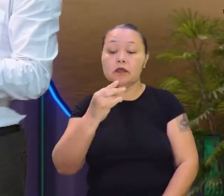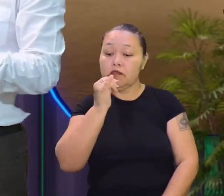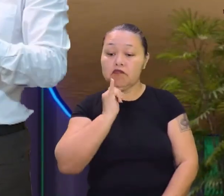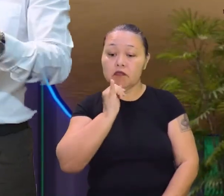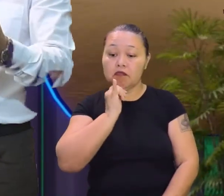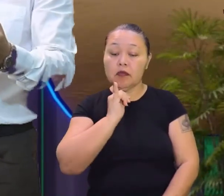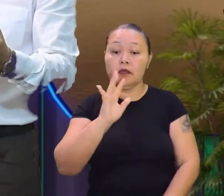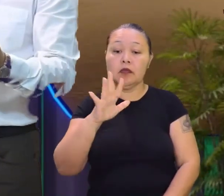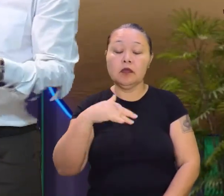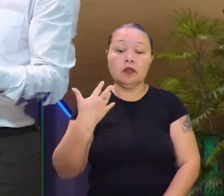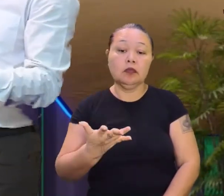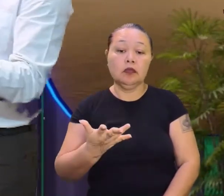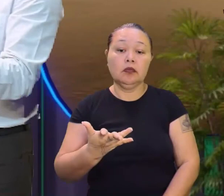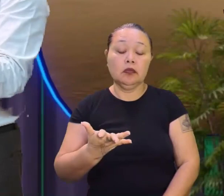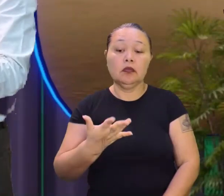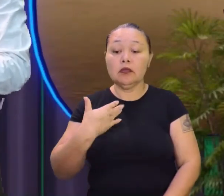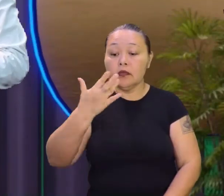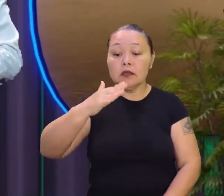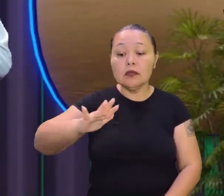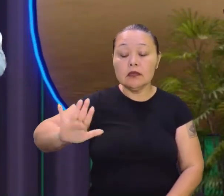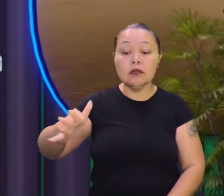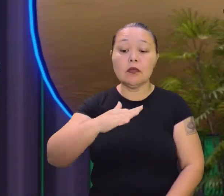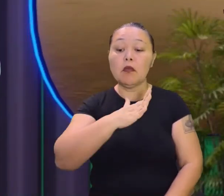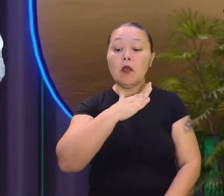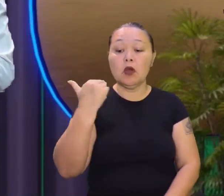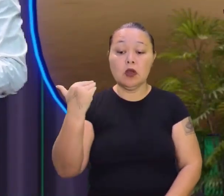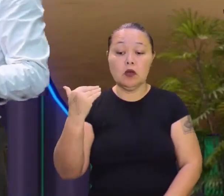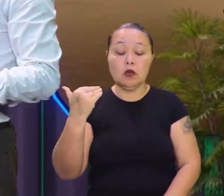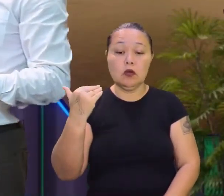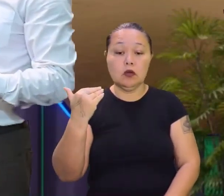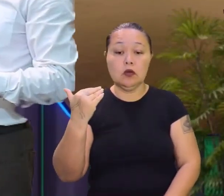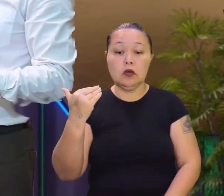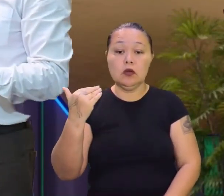exemplo. As crianças morriam